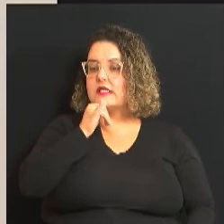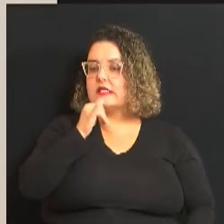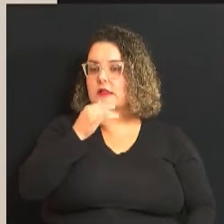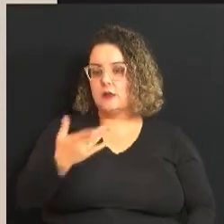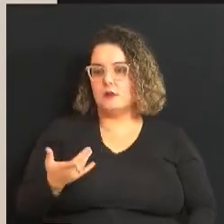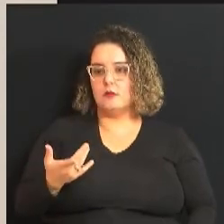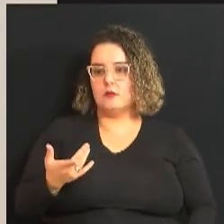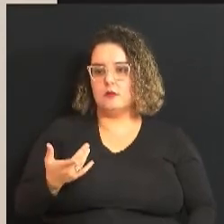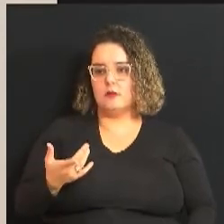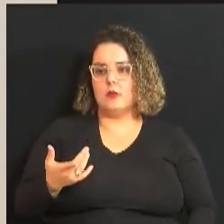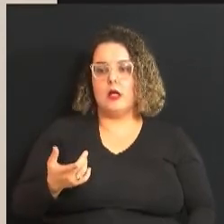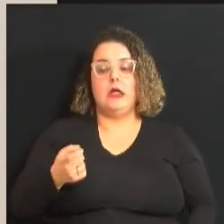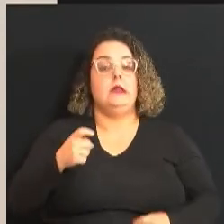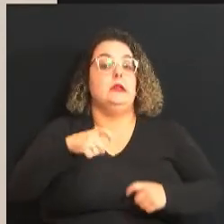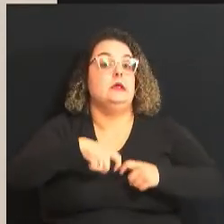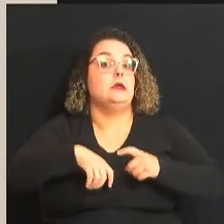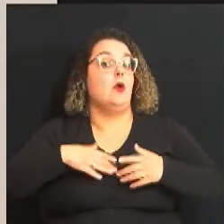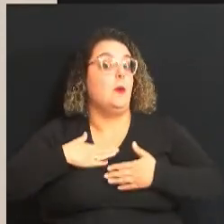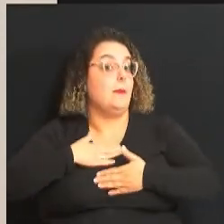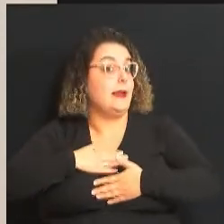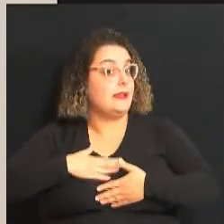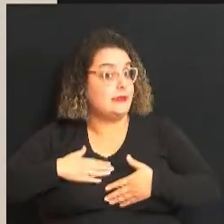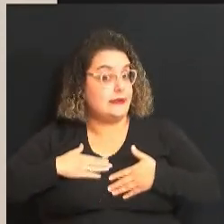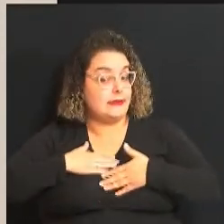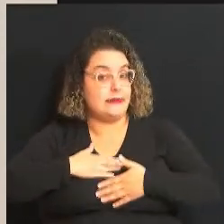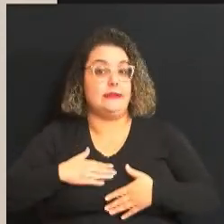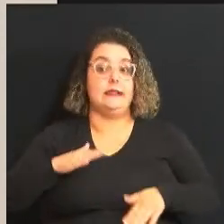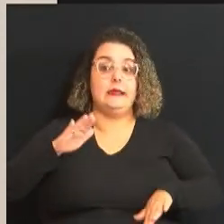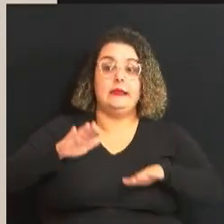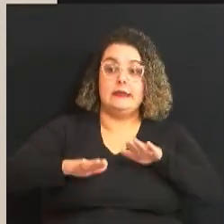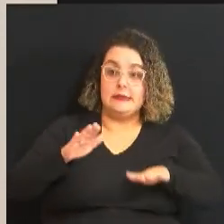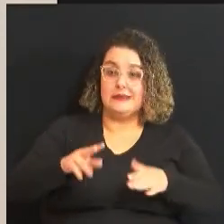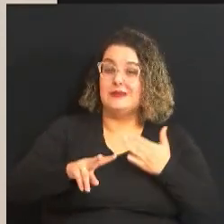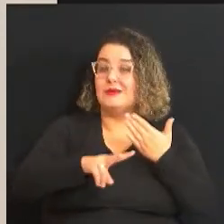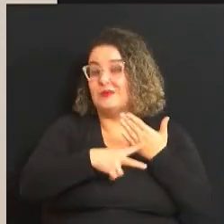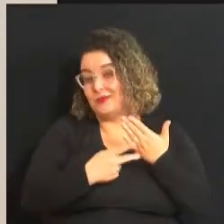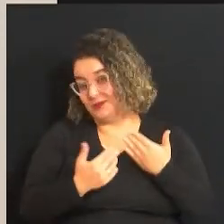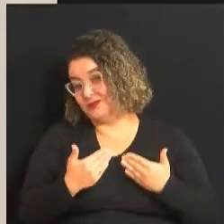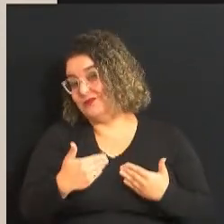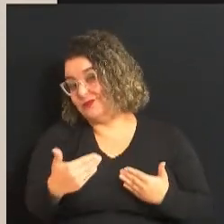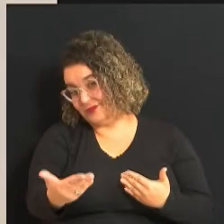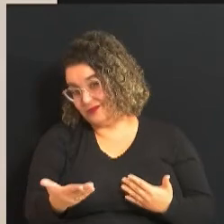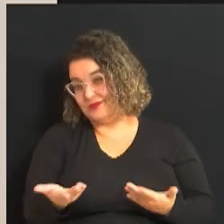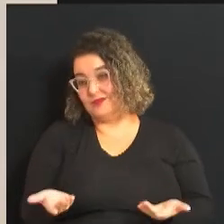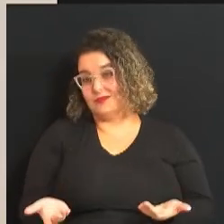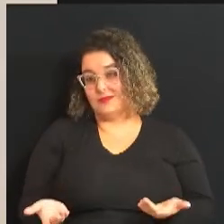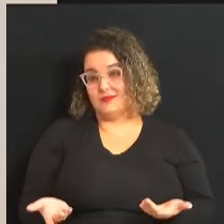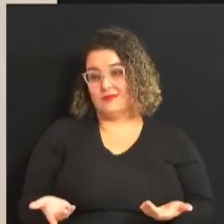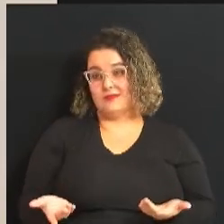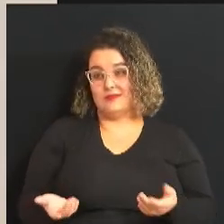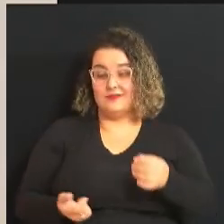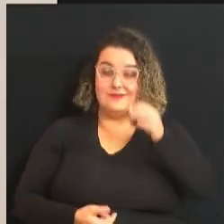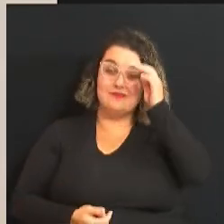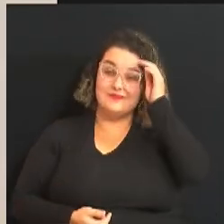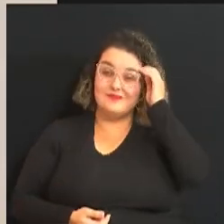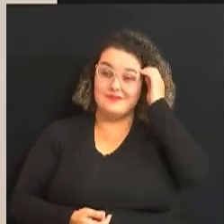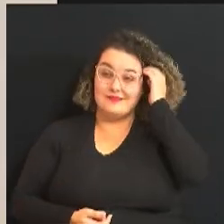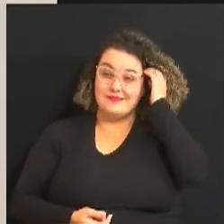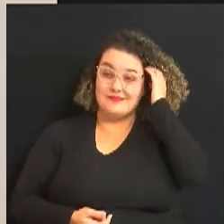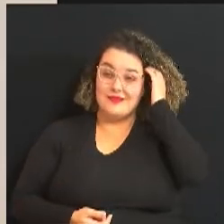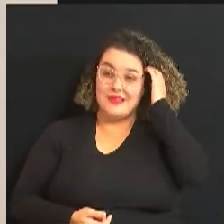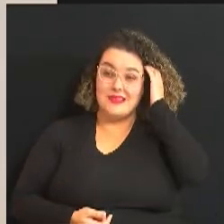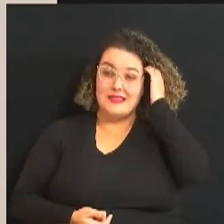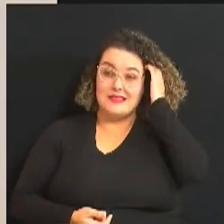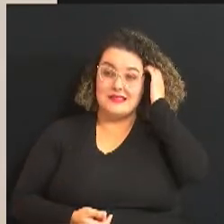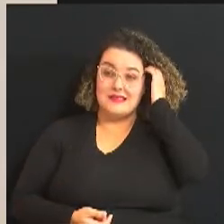relação com prazer, que tem algumas consequências a longo prazo, tá? Consequências sexuais no sentido